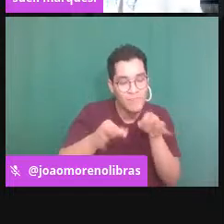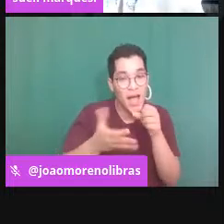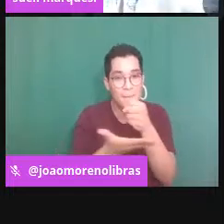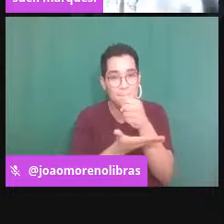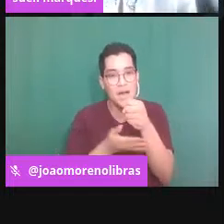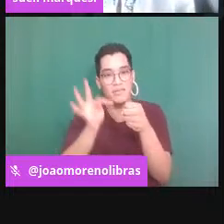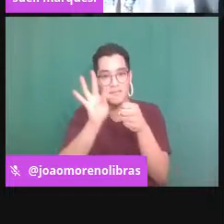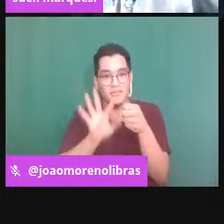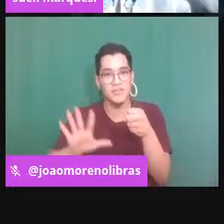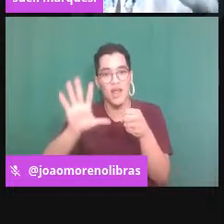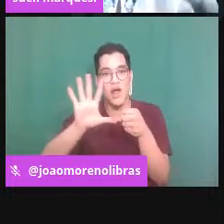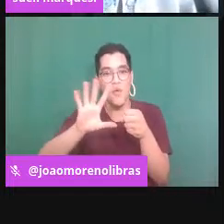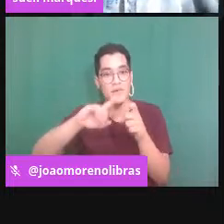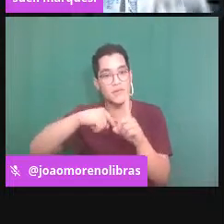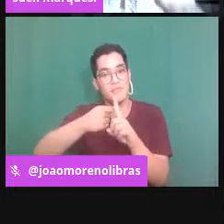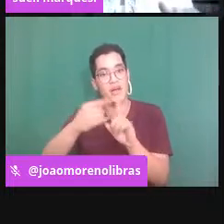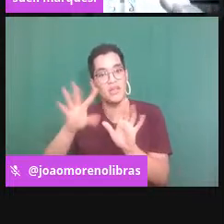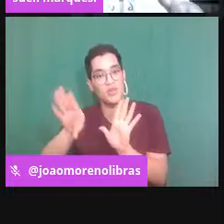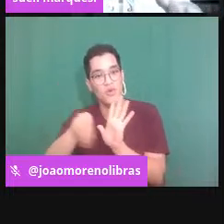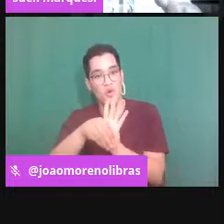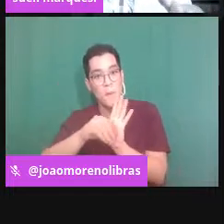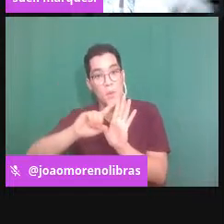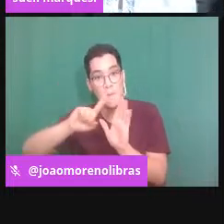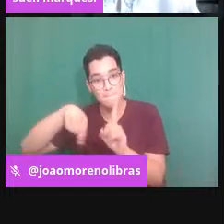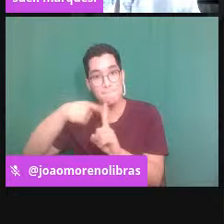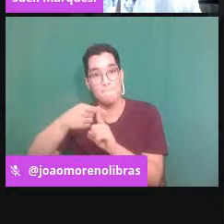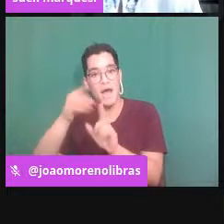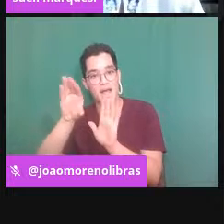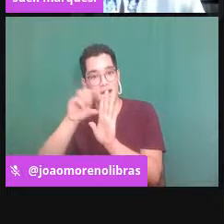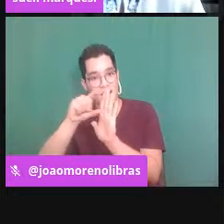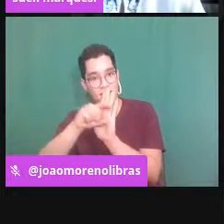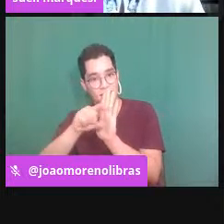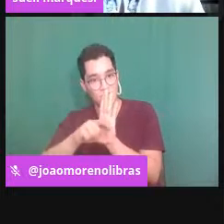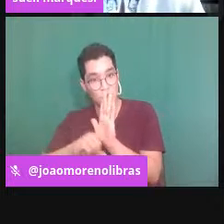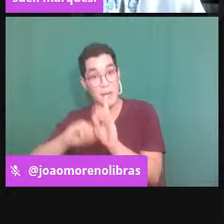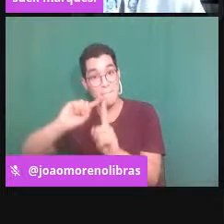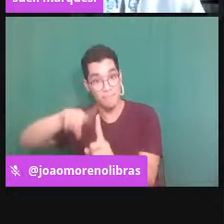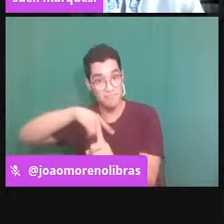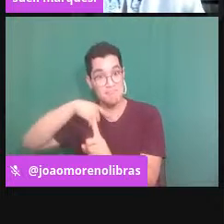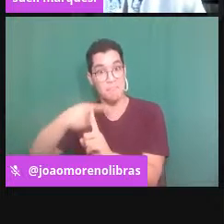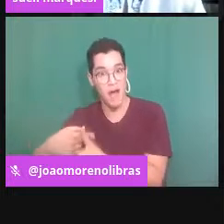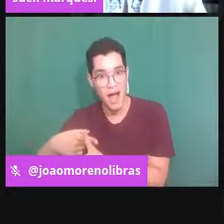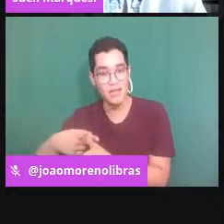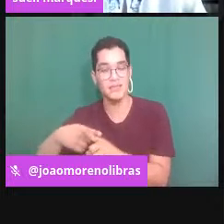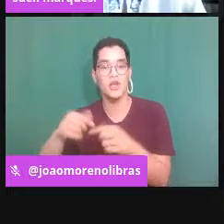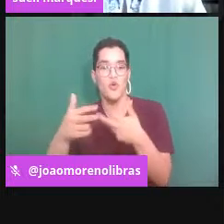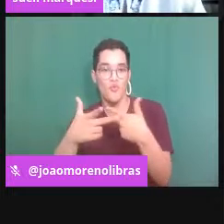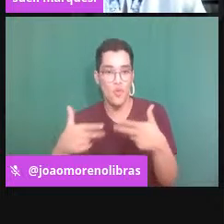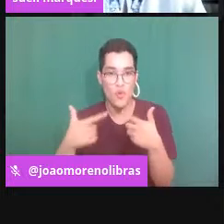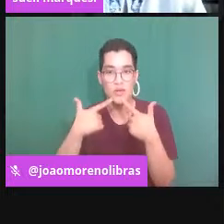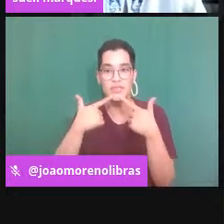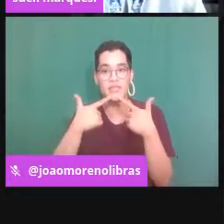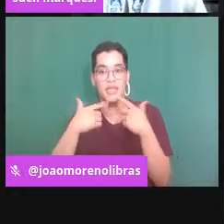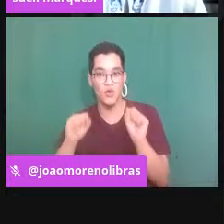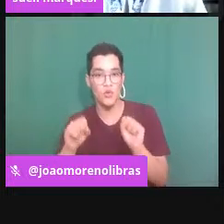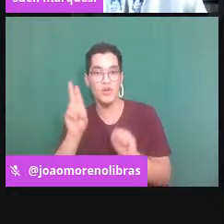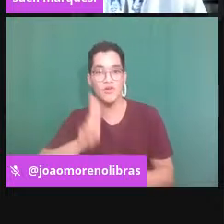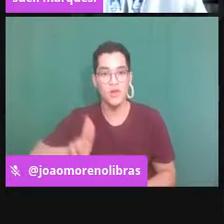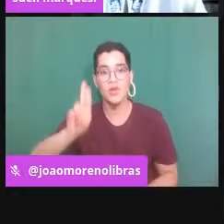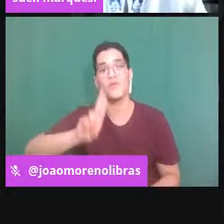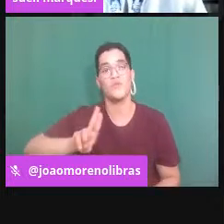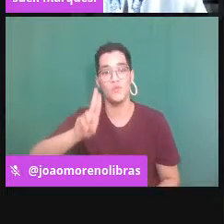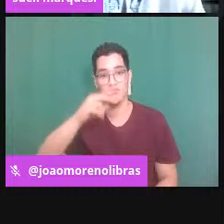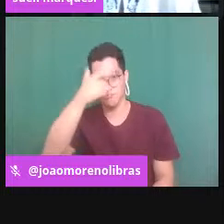com o meu corpus, as minhas categorias e os elementos linguísticos que eu vou utilizar, né? Então, os elementos em cada categoria, aí no